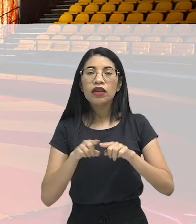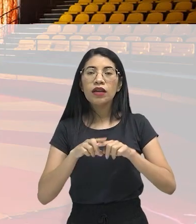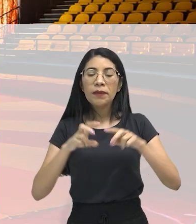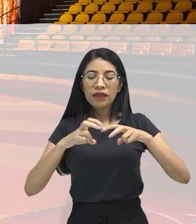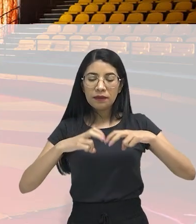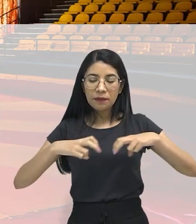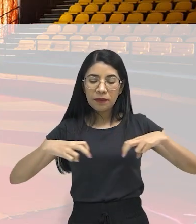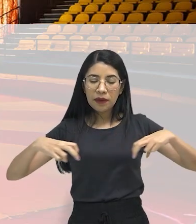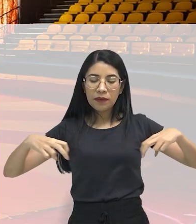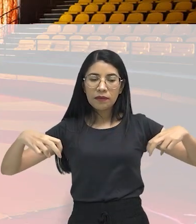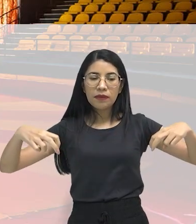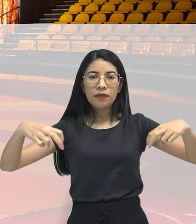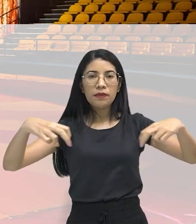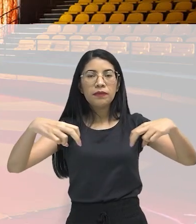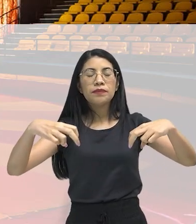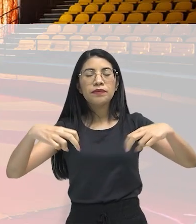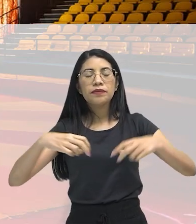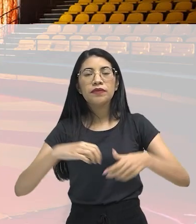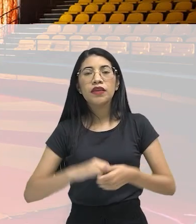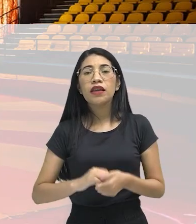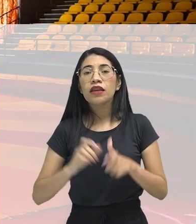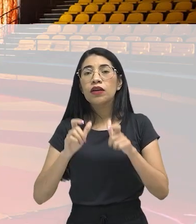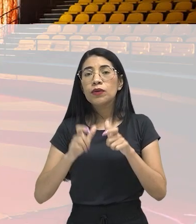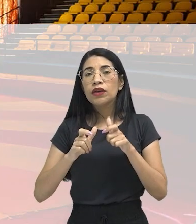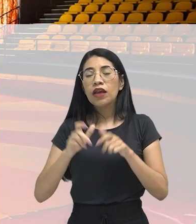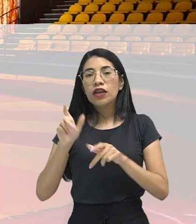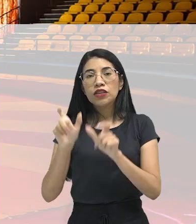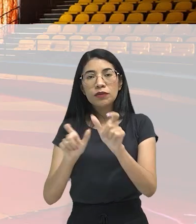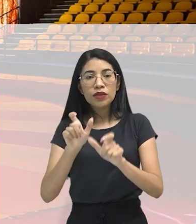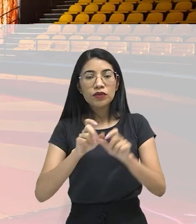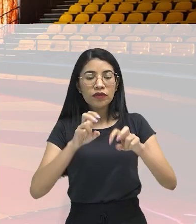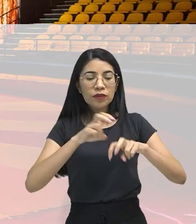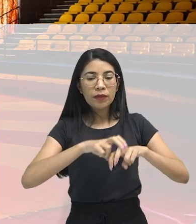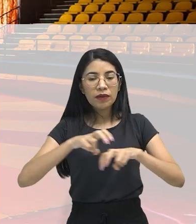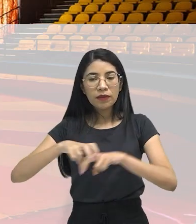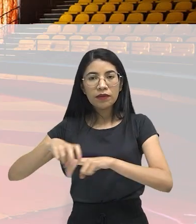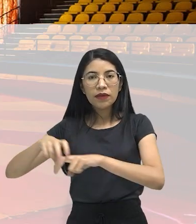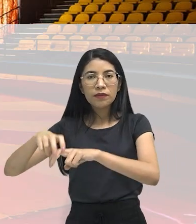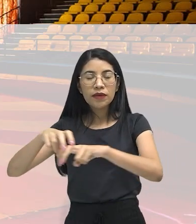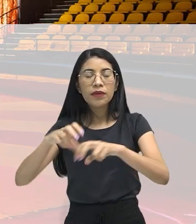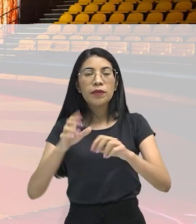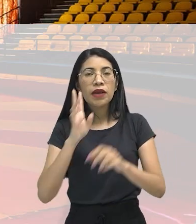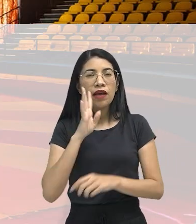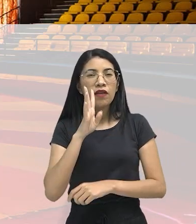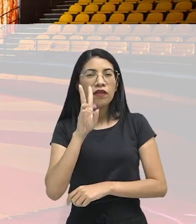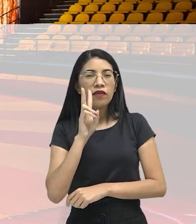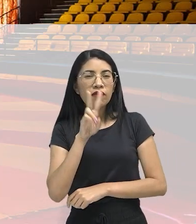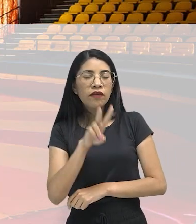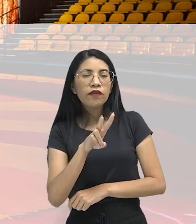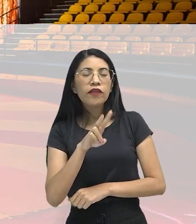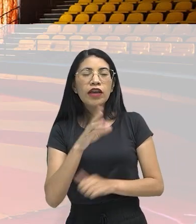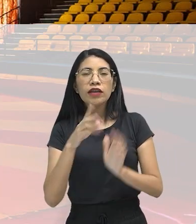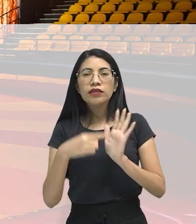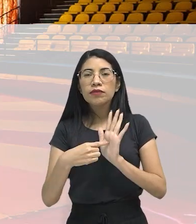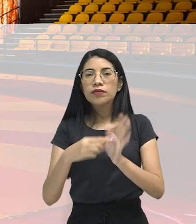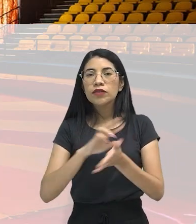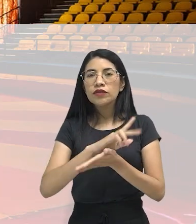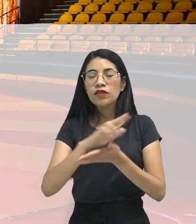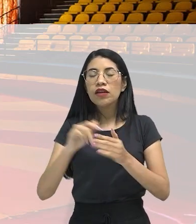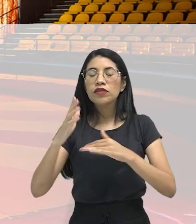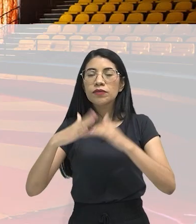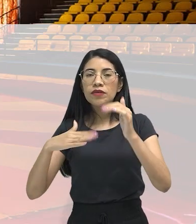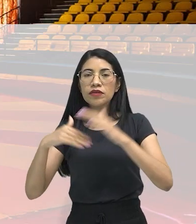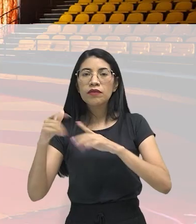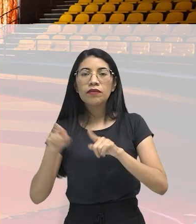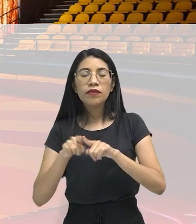nós temos aqui, ó, os assentos, que é onde a nossa plateia vai sentar para assistir aí as grandes apresentações e os